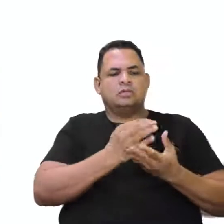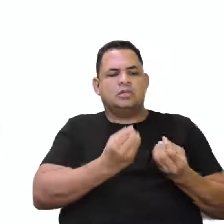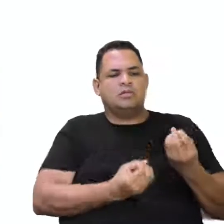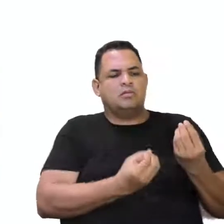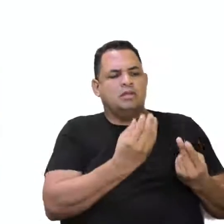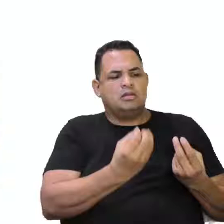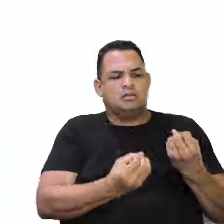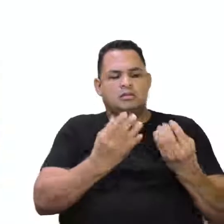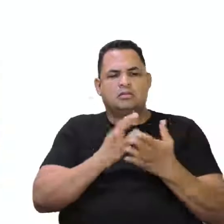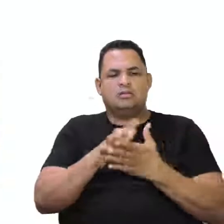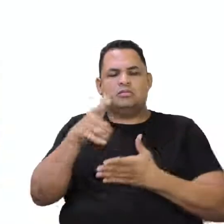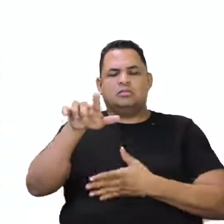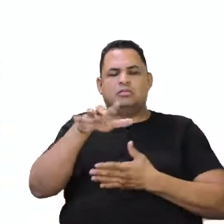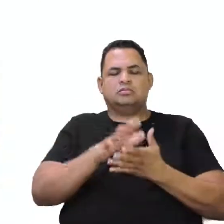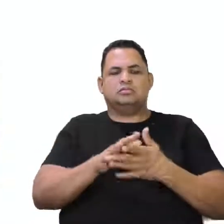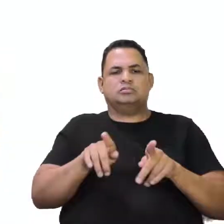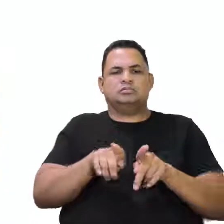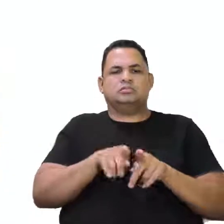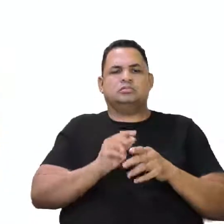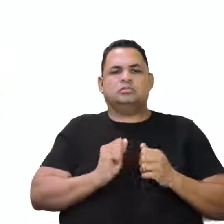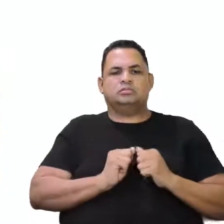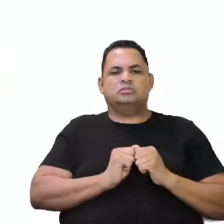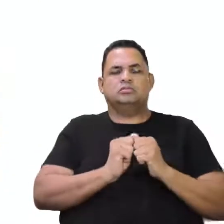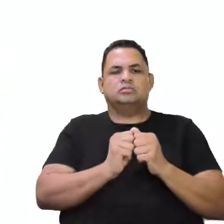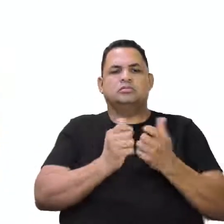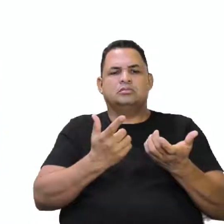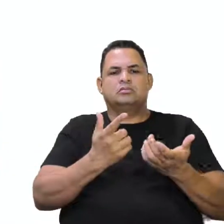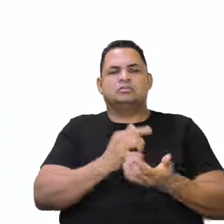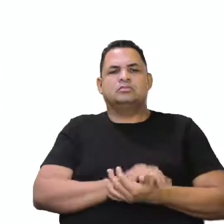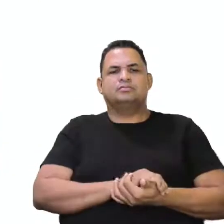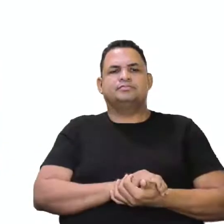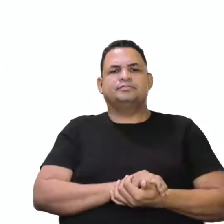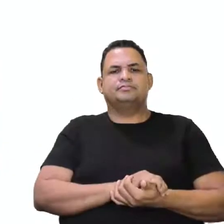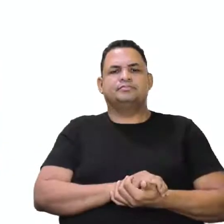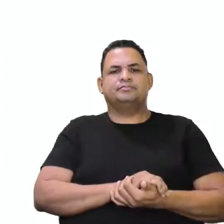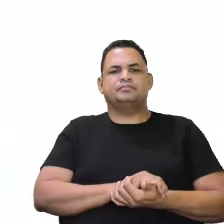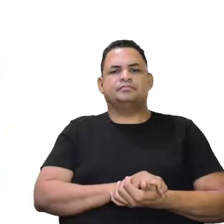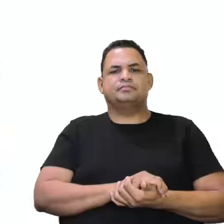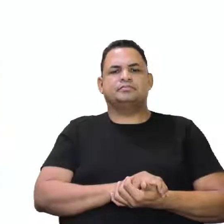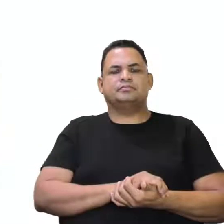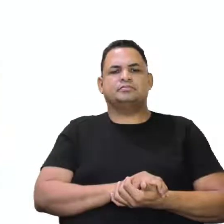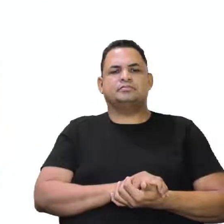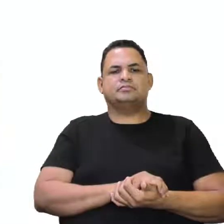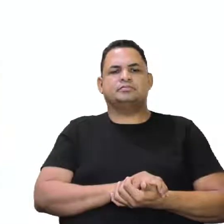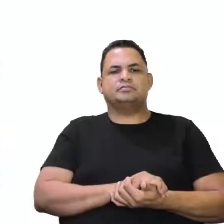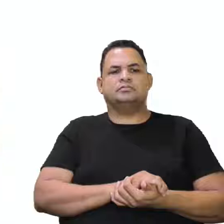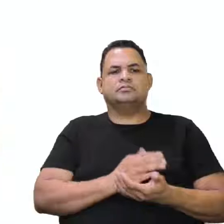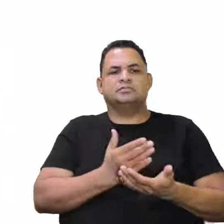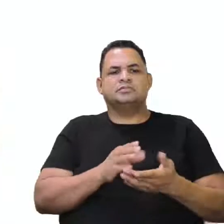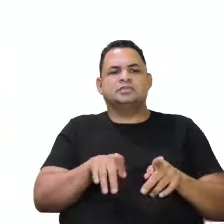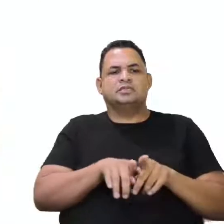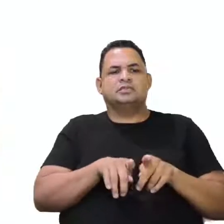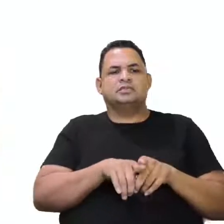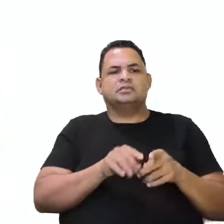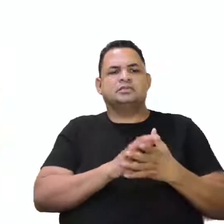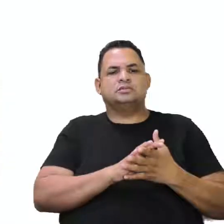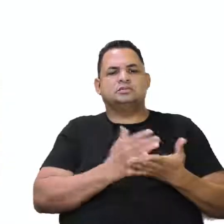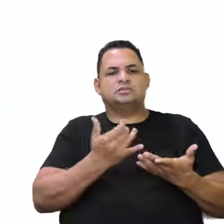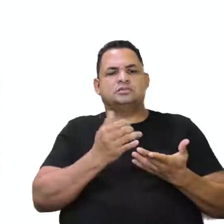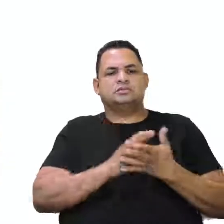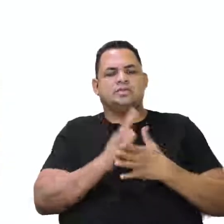replantio de uma outra área. Também acontece essas situações. Então, tanto na criação de animais quanto